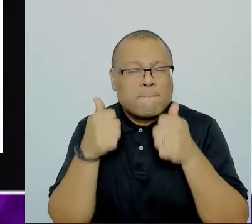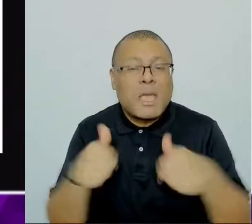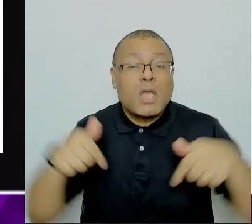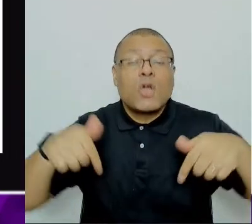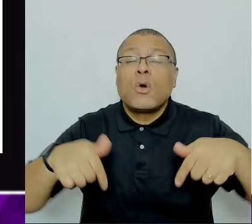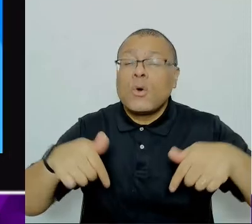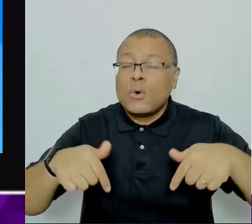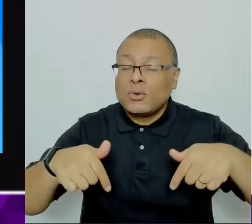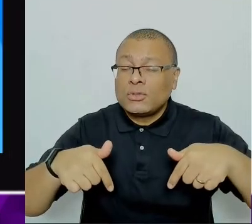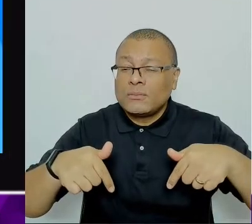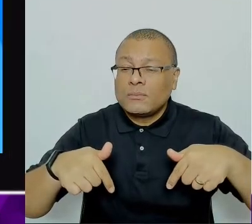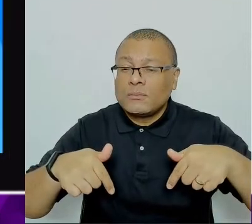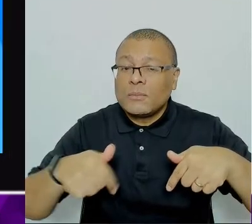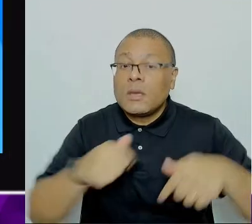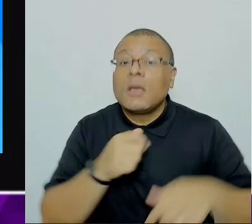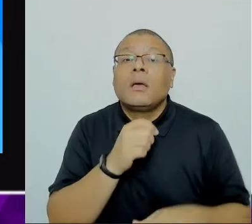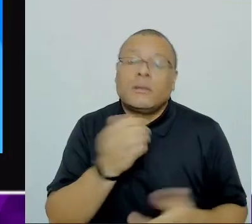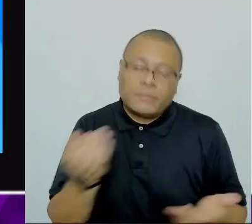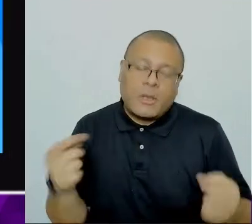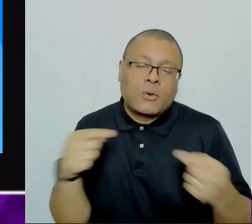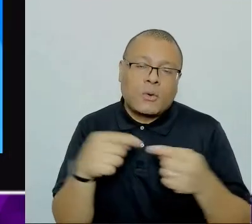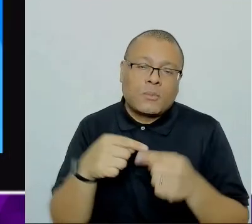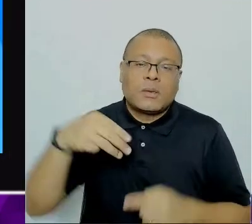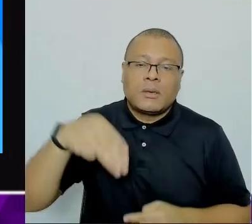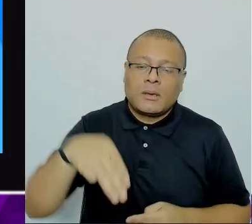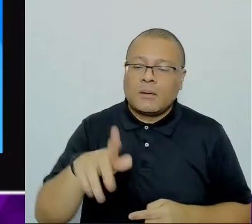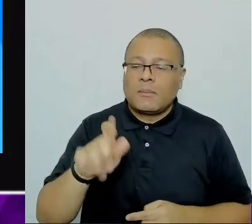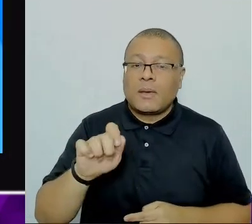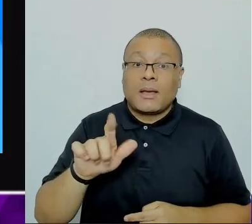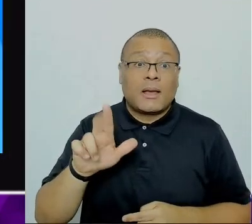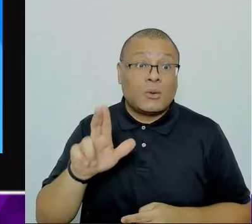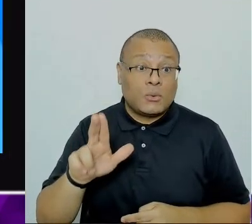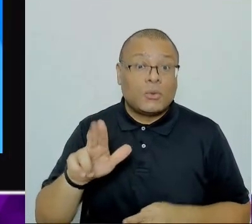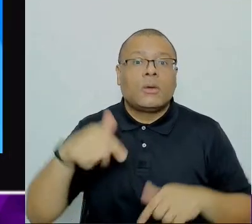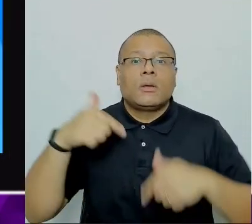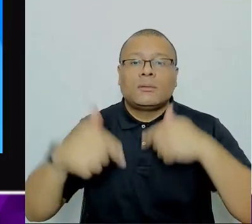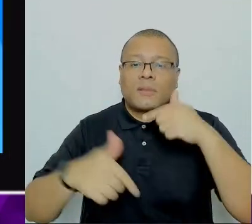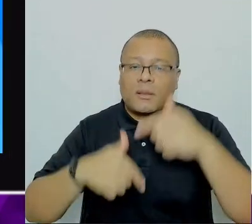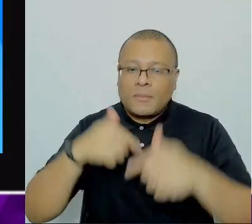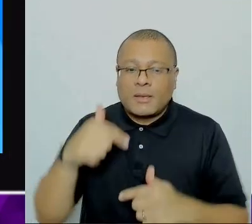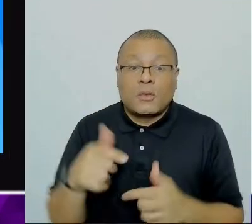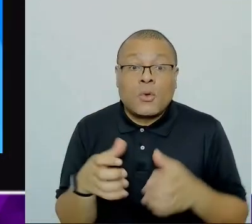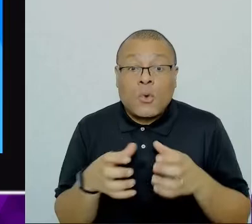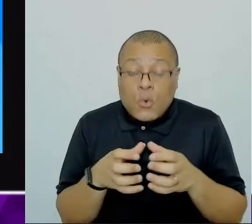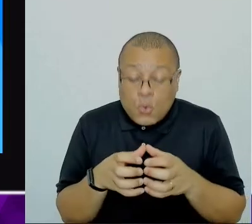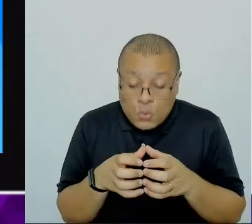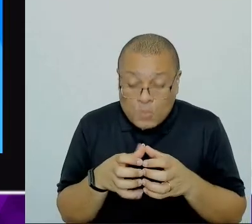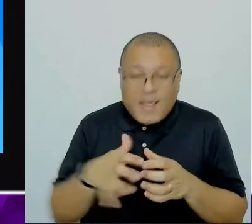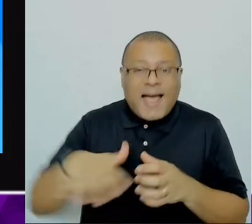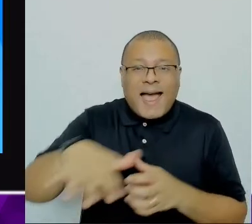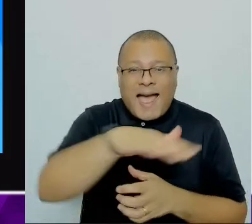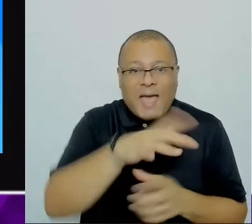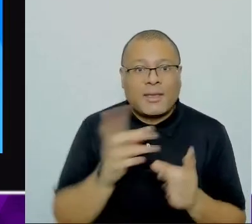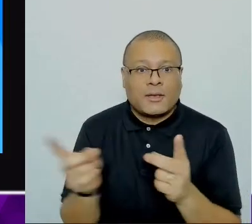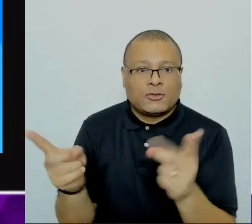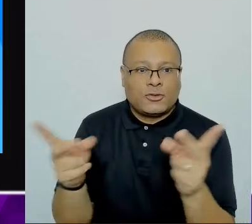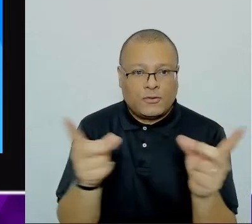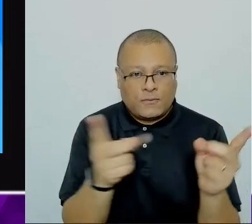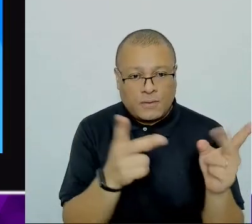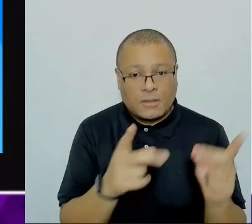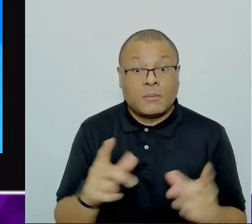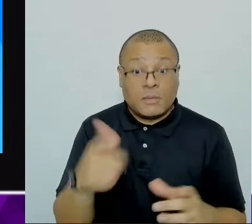bem, aqui no Brasil é a Magalu. Né? De novo, trabalhando não só com a questão do varejo, mas vejam, ó,